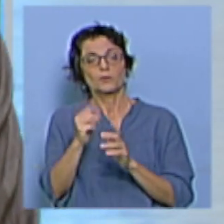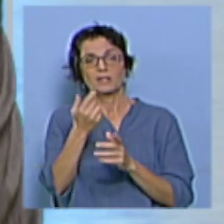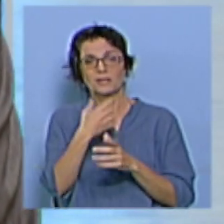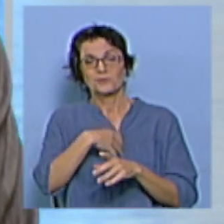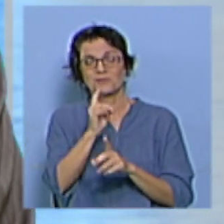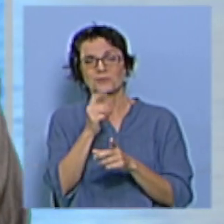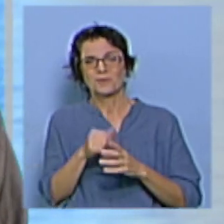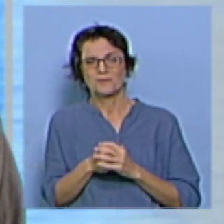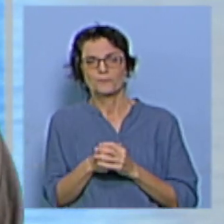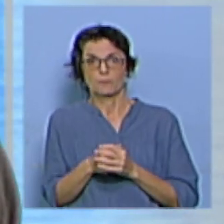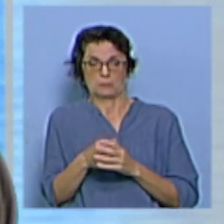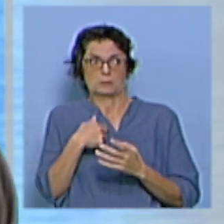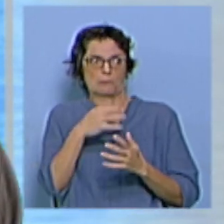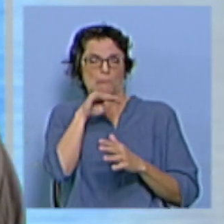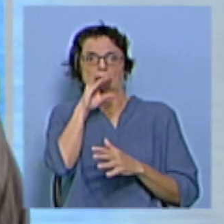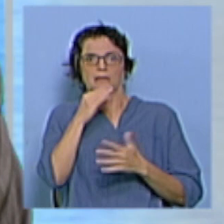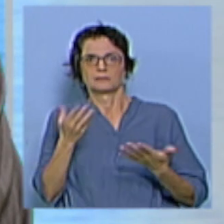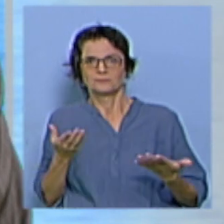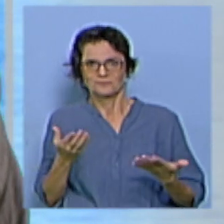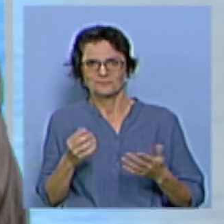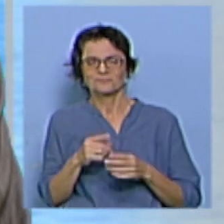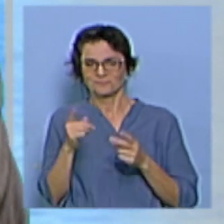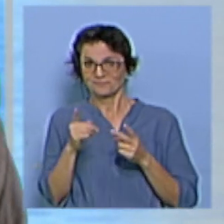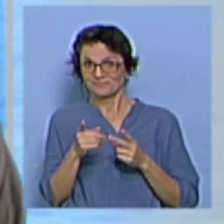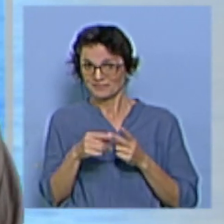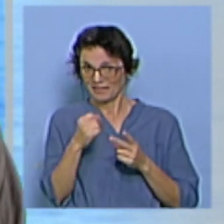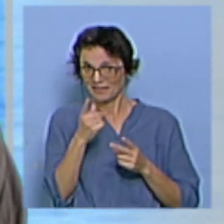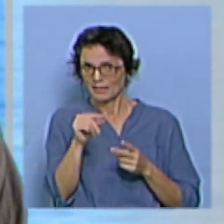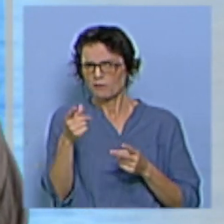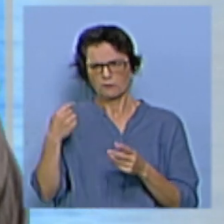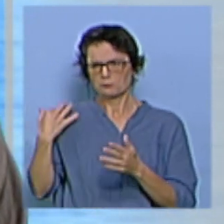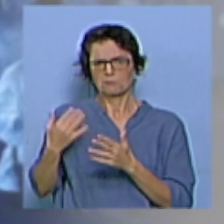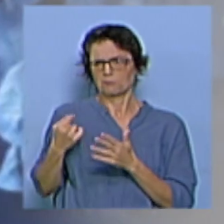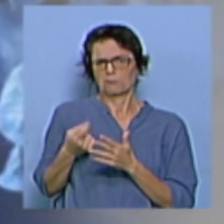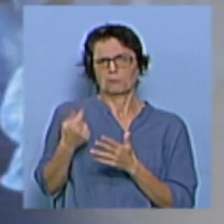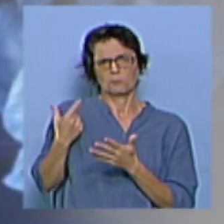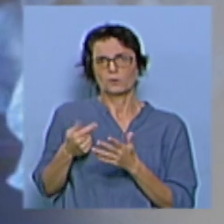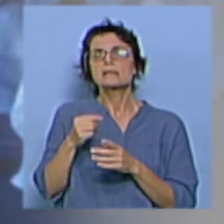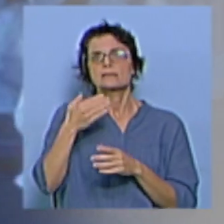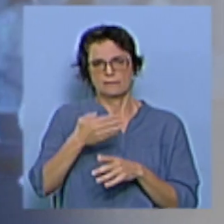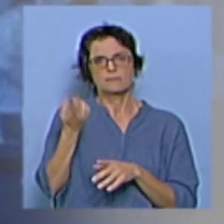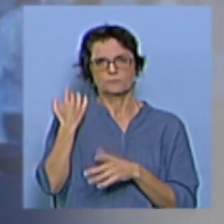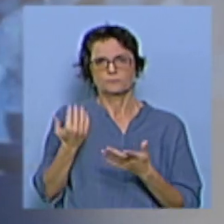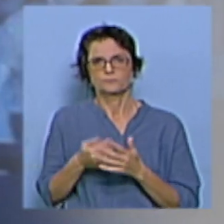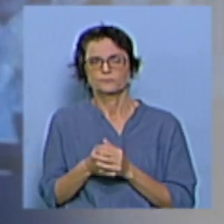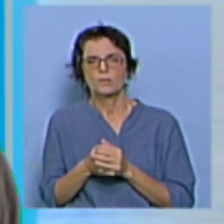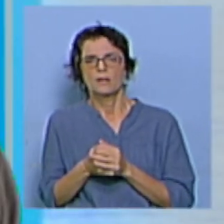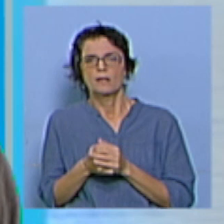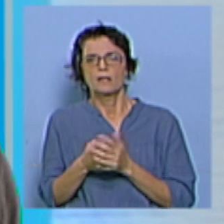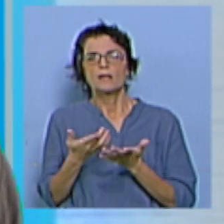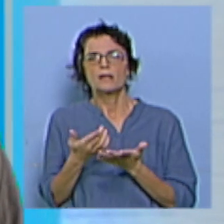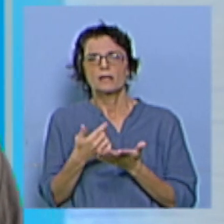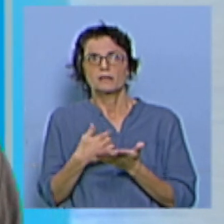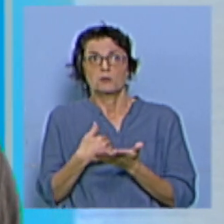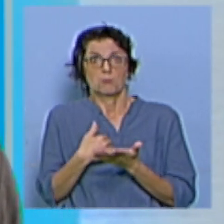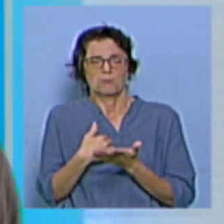uma surpresa de todo o tamanho, não é? Em segundo lugar, a dizer... Isso aconteceu recentemente, não é? Sim, há uma semana. Uma semana. Em segundo lugar, dizer que não me